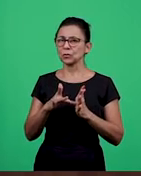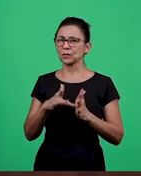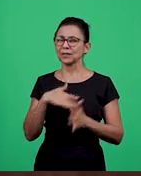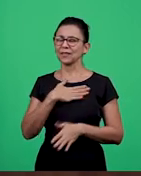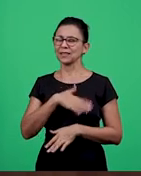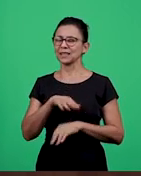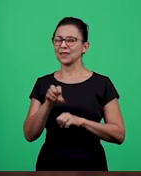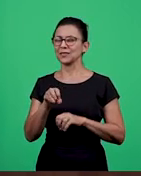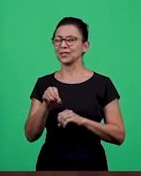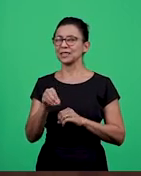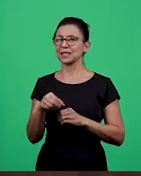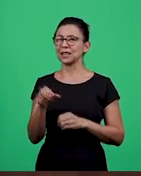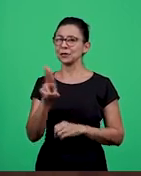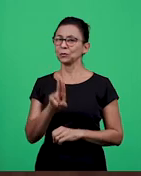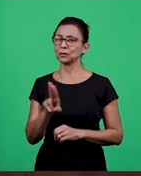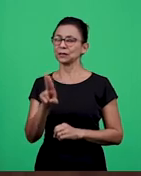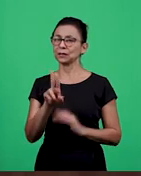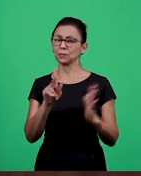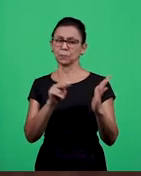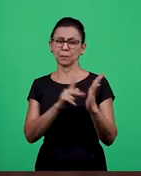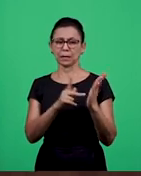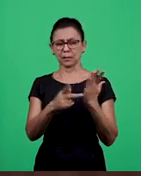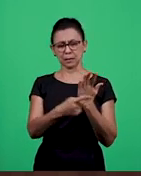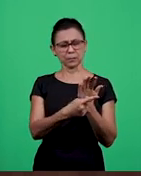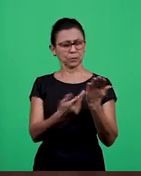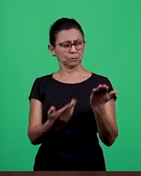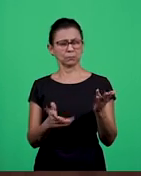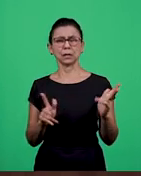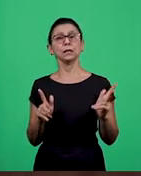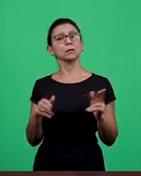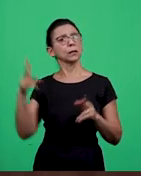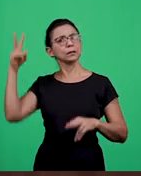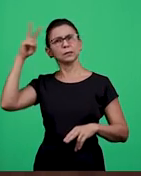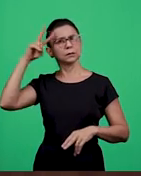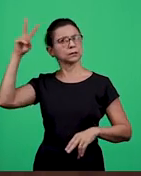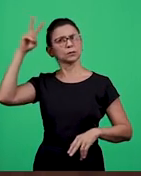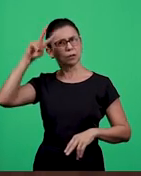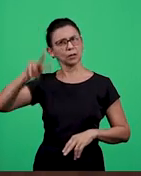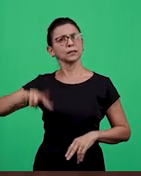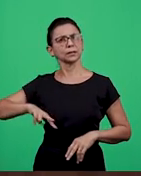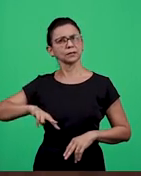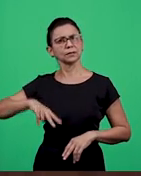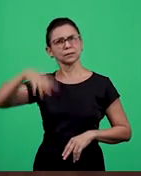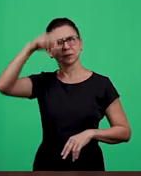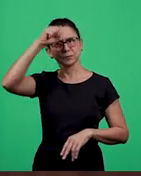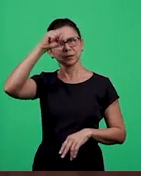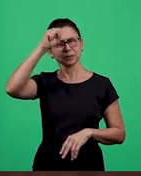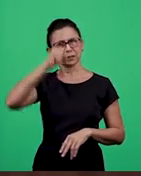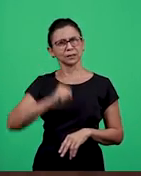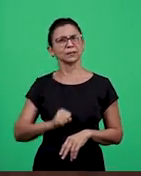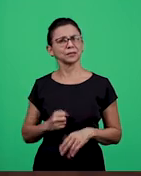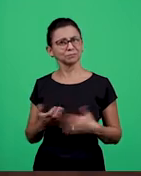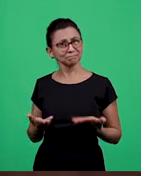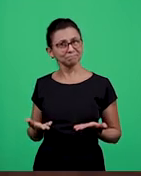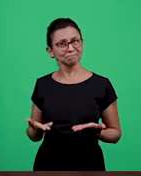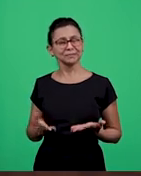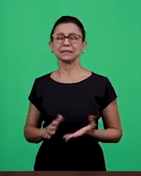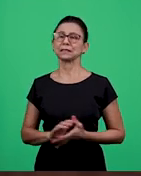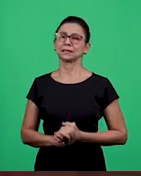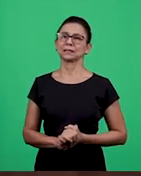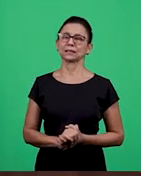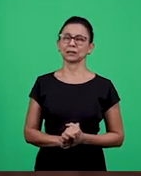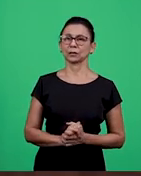de parábolas. Parábolas é a mesma coisa que história, vocês já sabem disso. Então, com